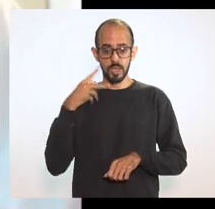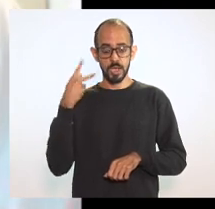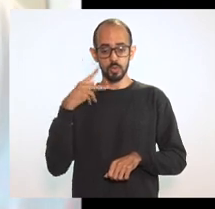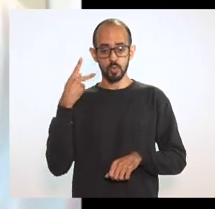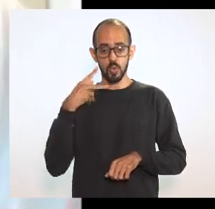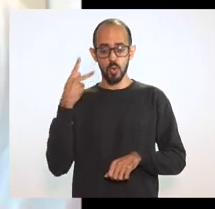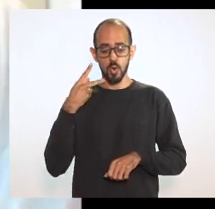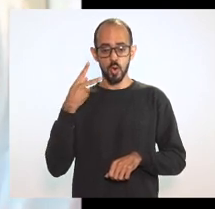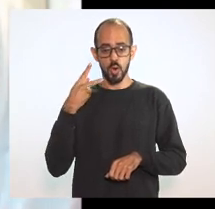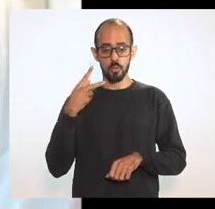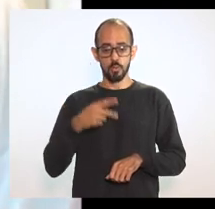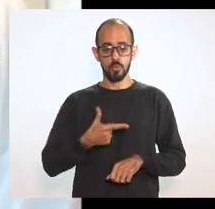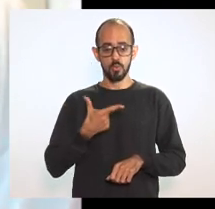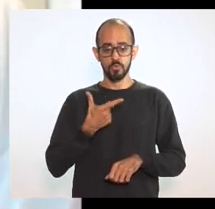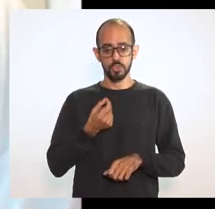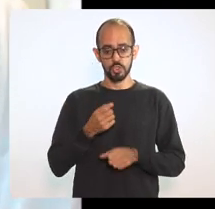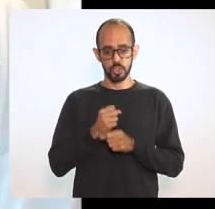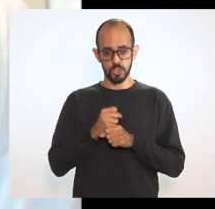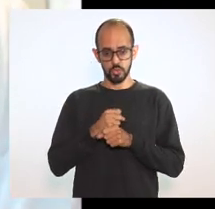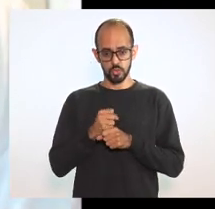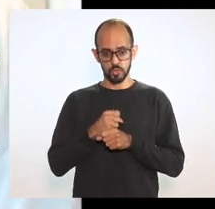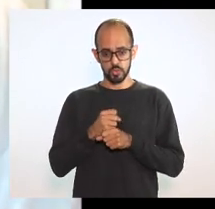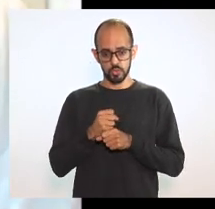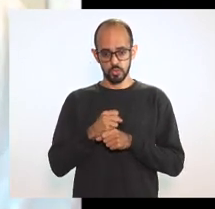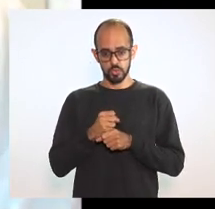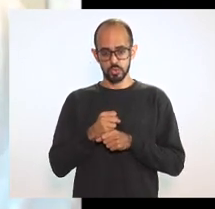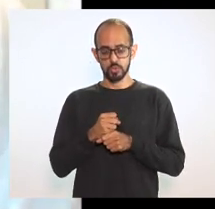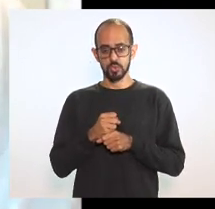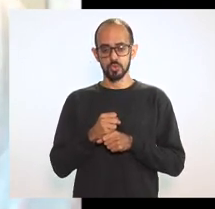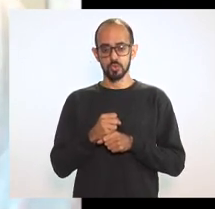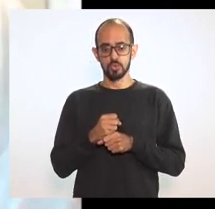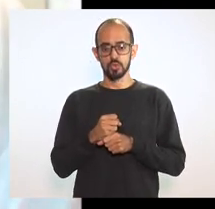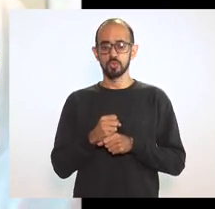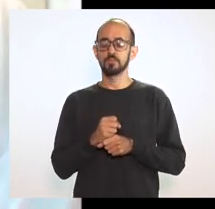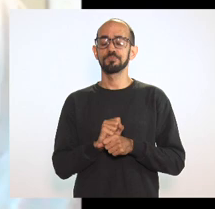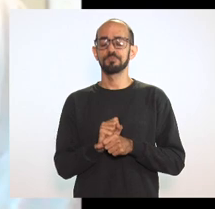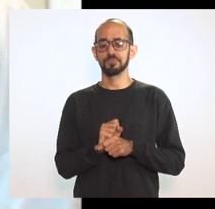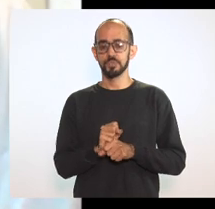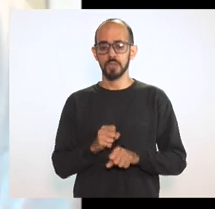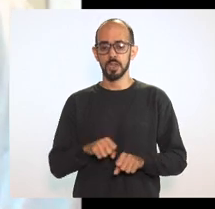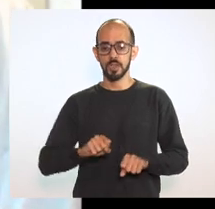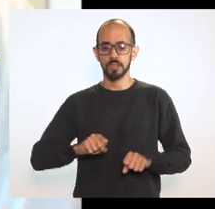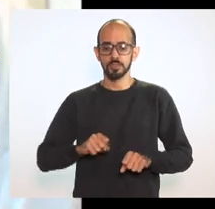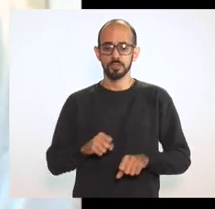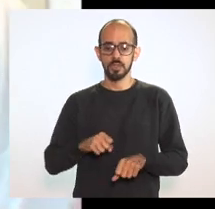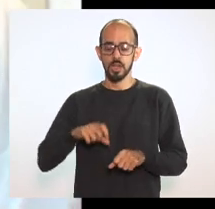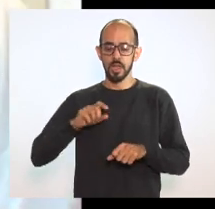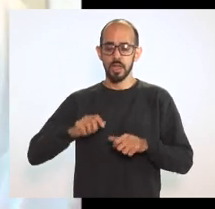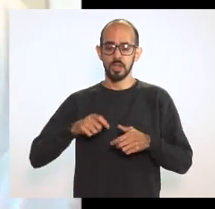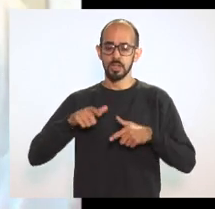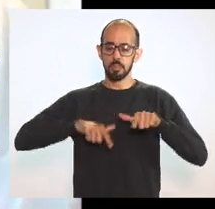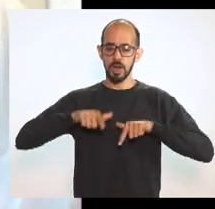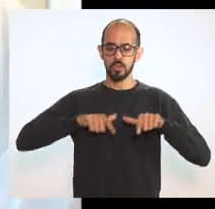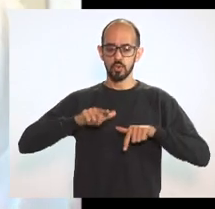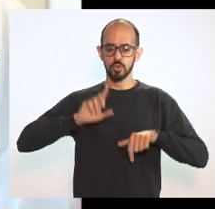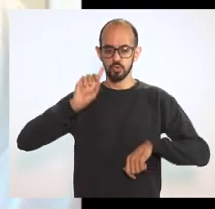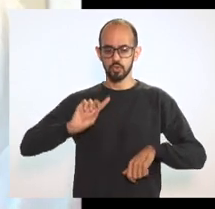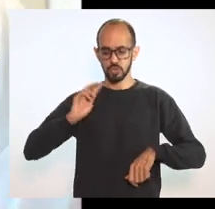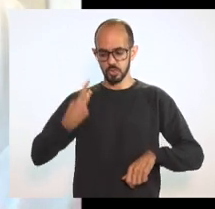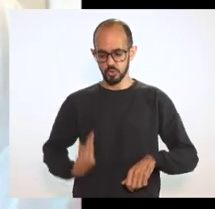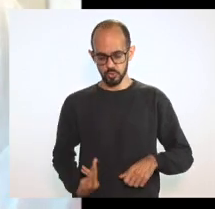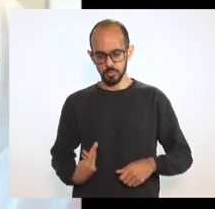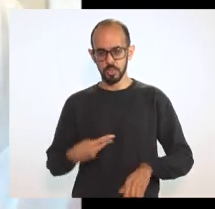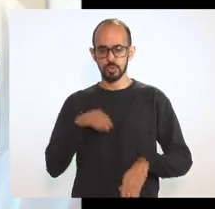mandatos, 3 titularidades e 2 suplências, com uma atuação na defesa dos direitos humanos, da proteção